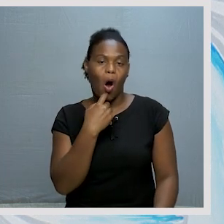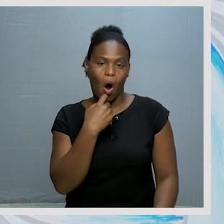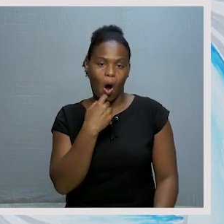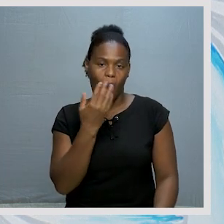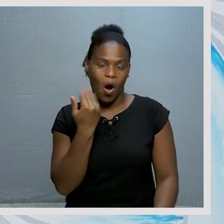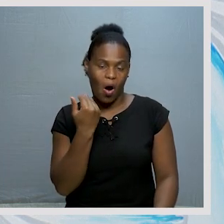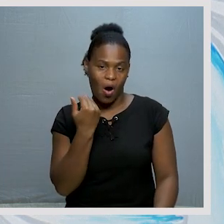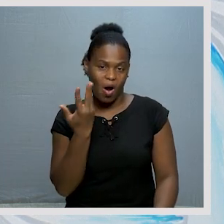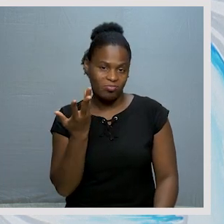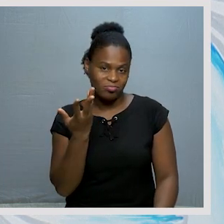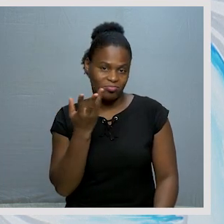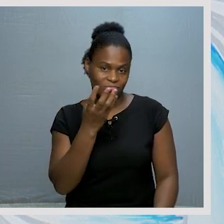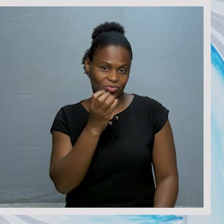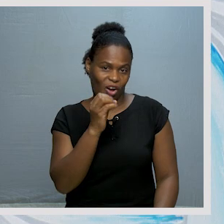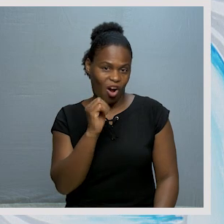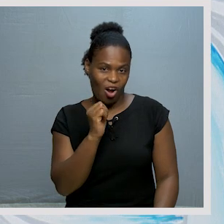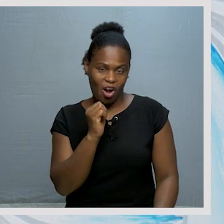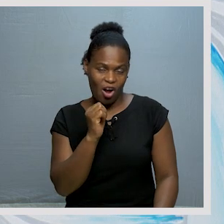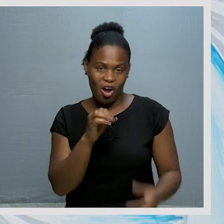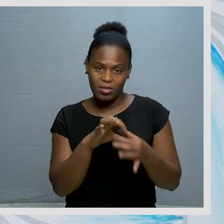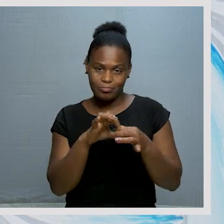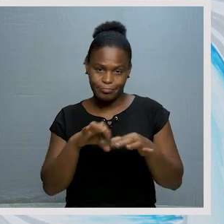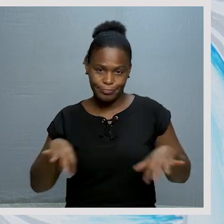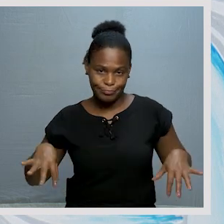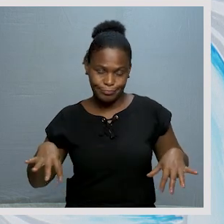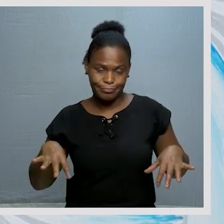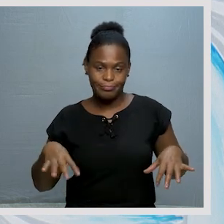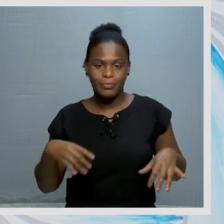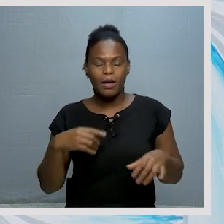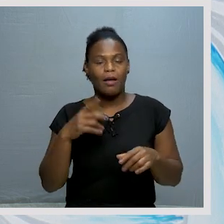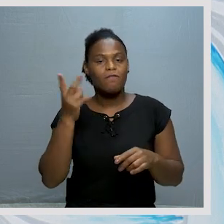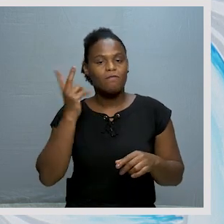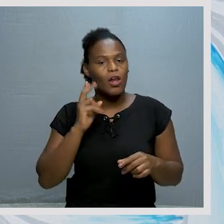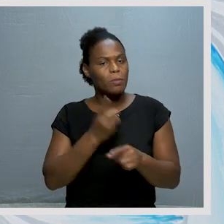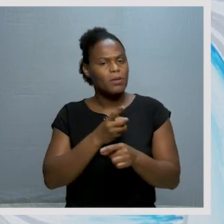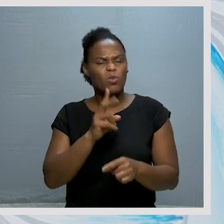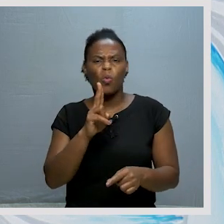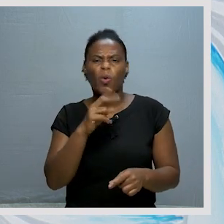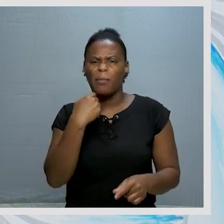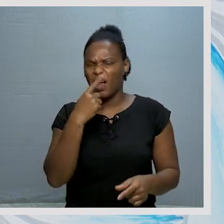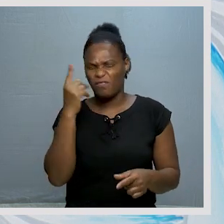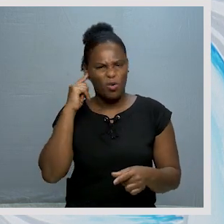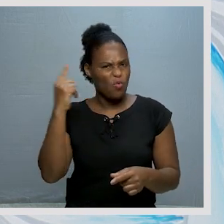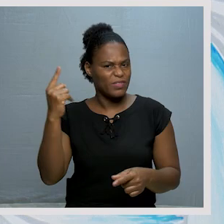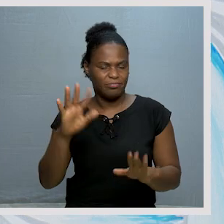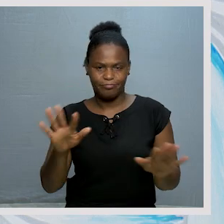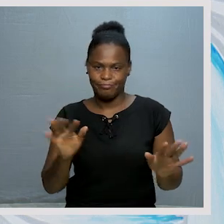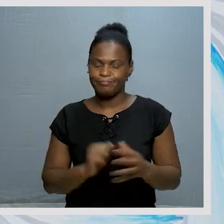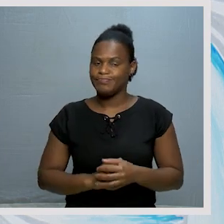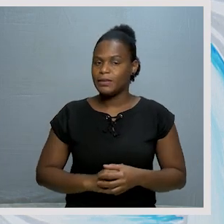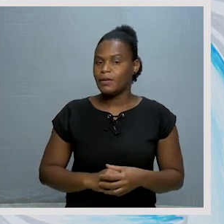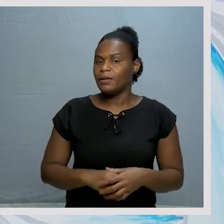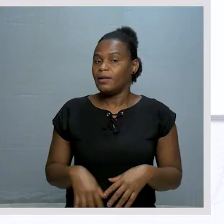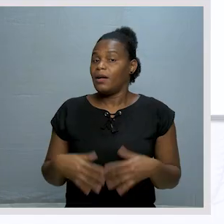O e o os separados têm o mesmo valor de U. Entenderam?